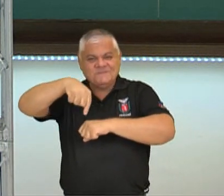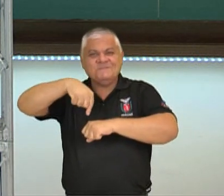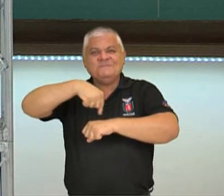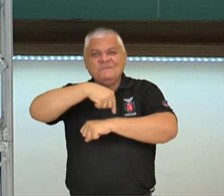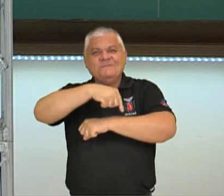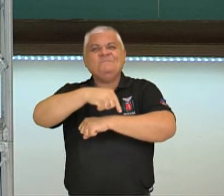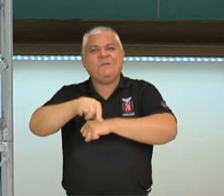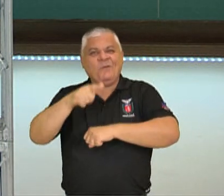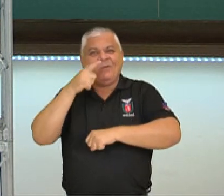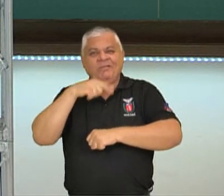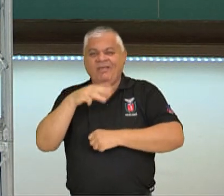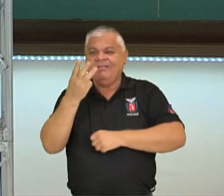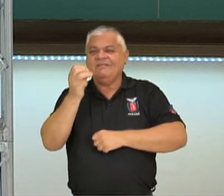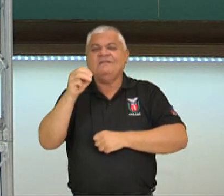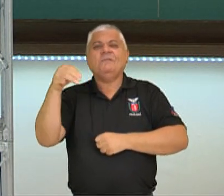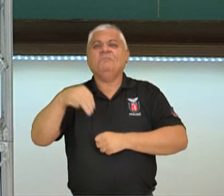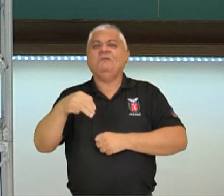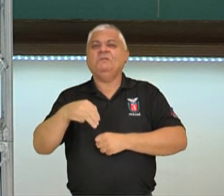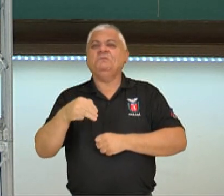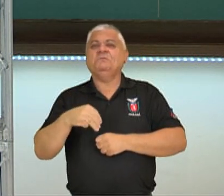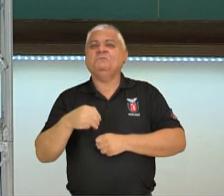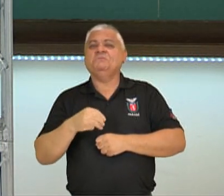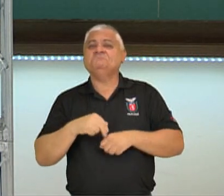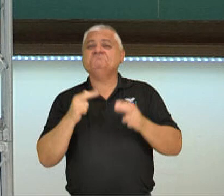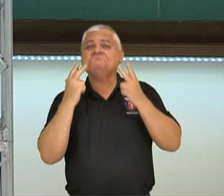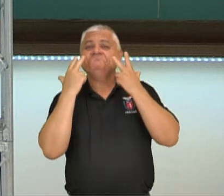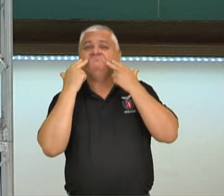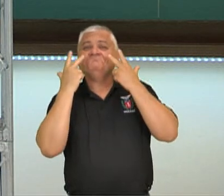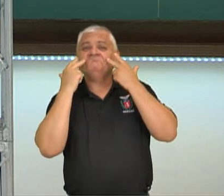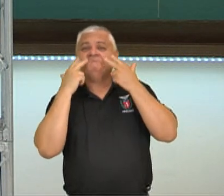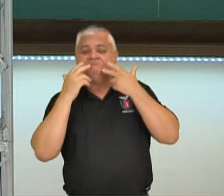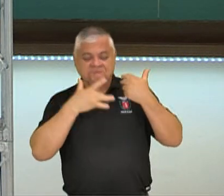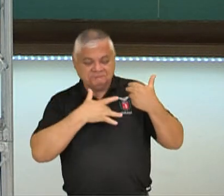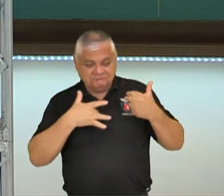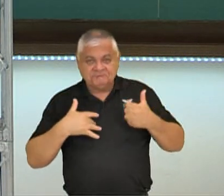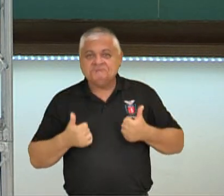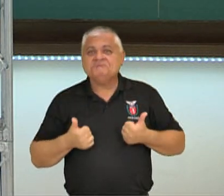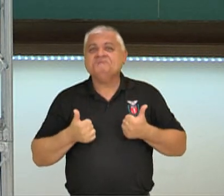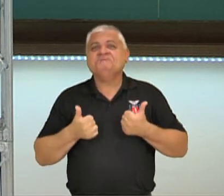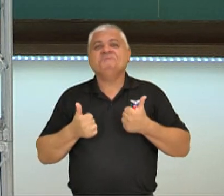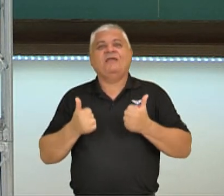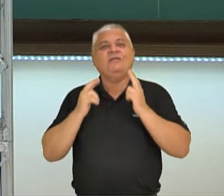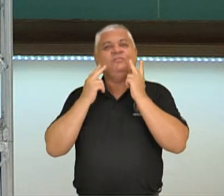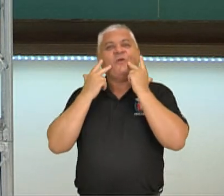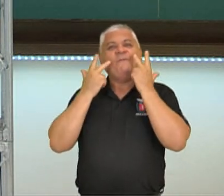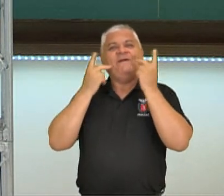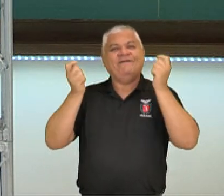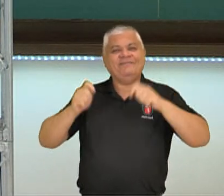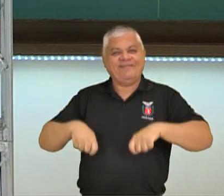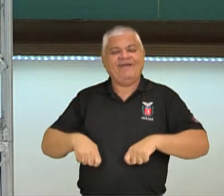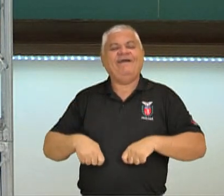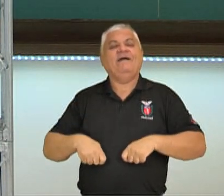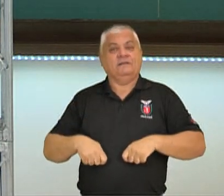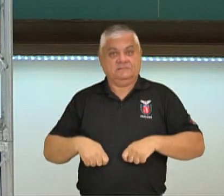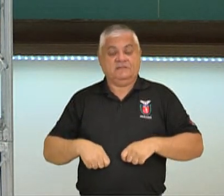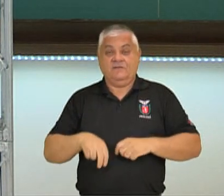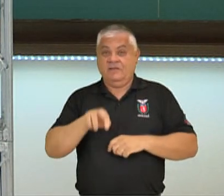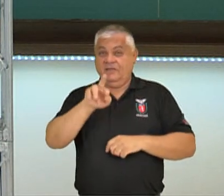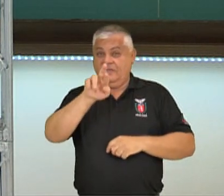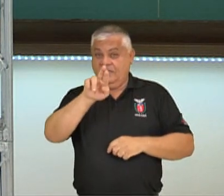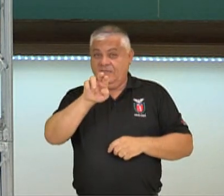os 30 minutos correndo, tá? Então a resistência é essa capacidade de